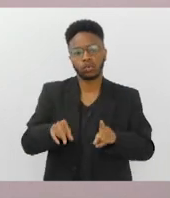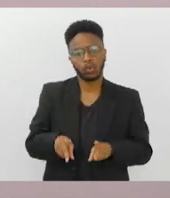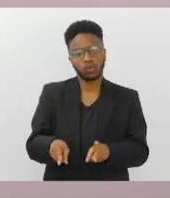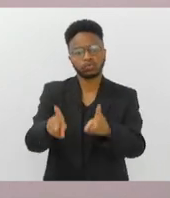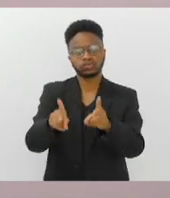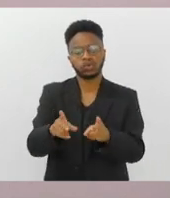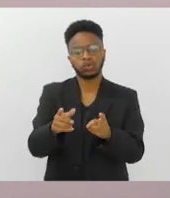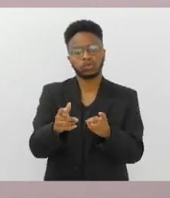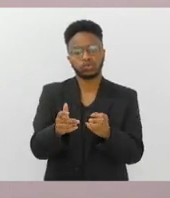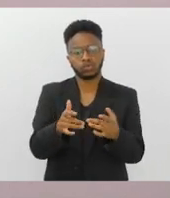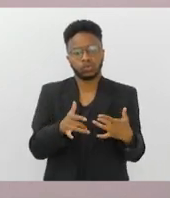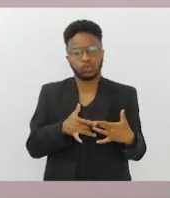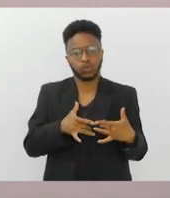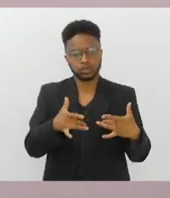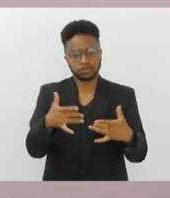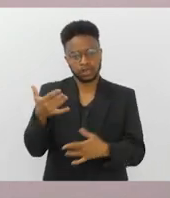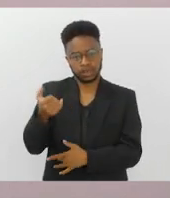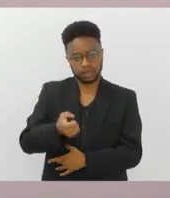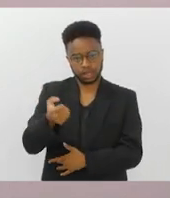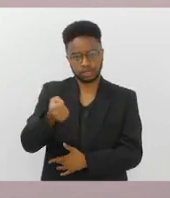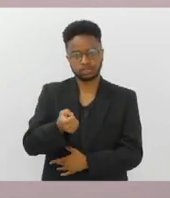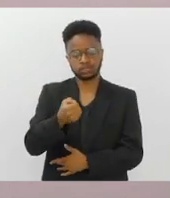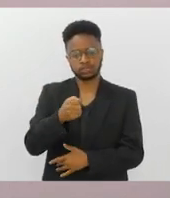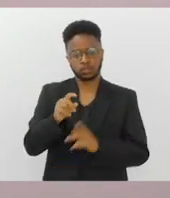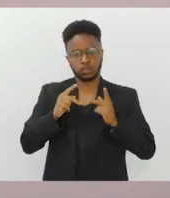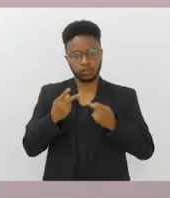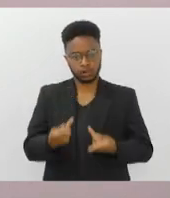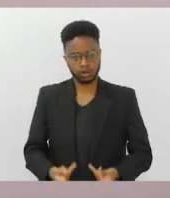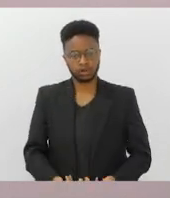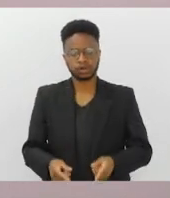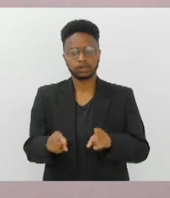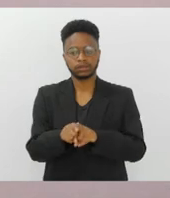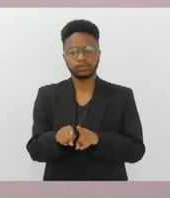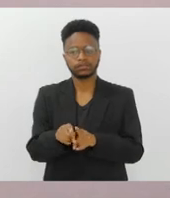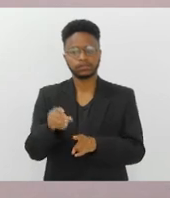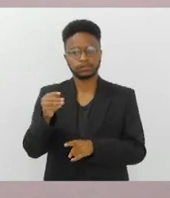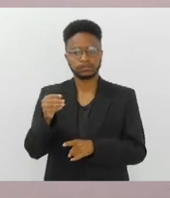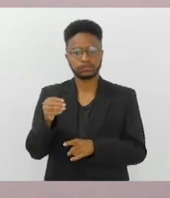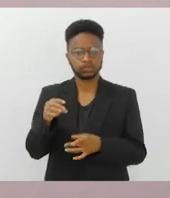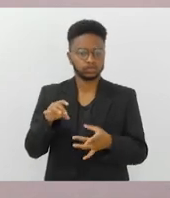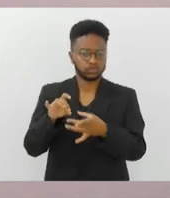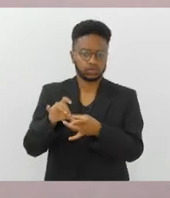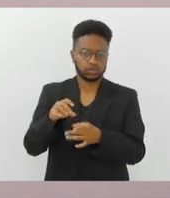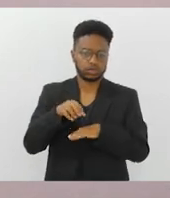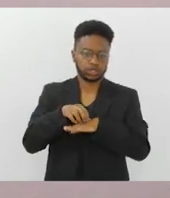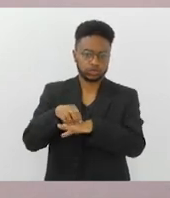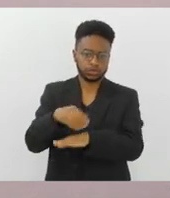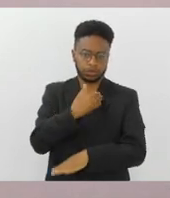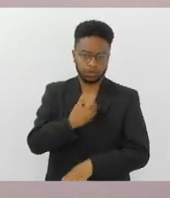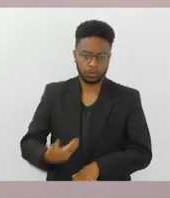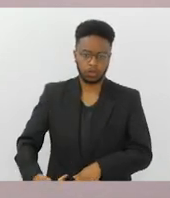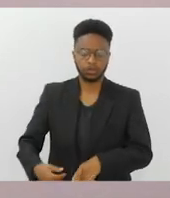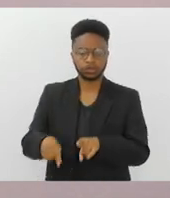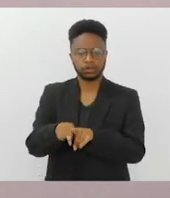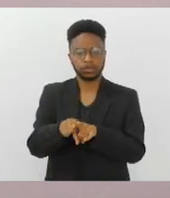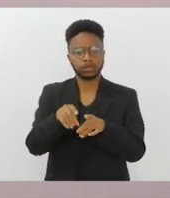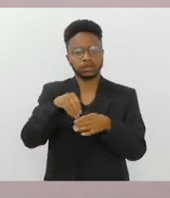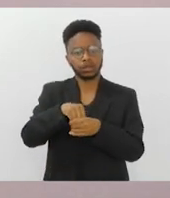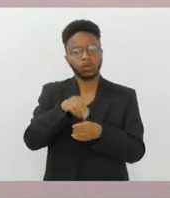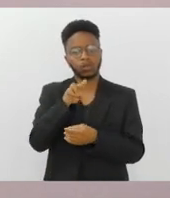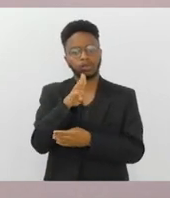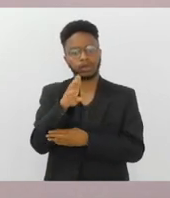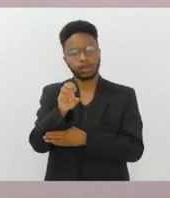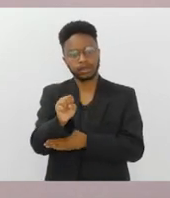de doação de leite humano. Ou seja, garantir ali nos transportes públicos, nas unidades de saúde,